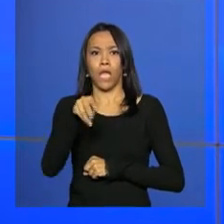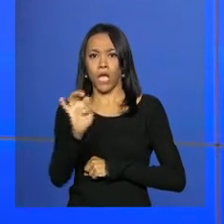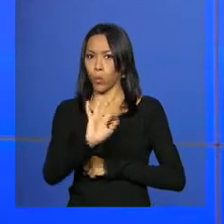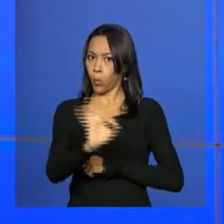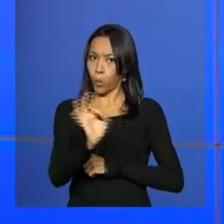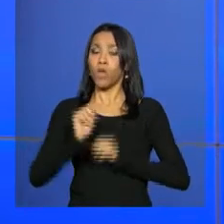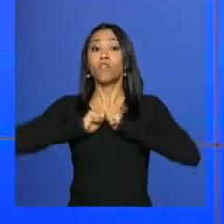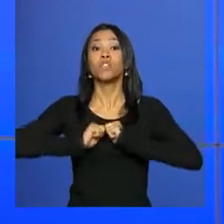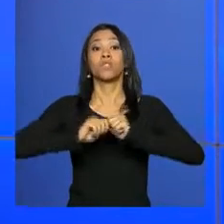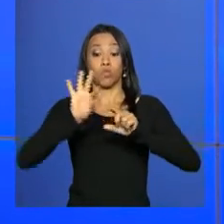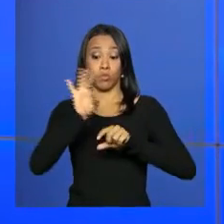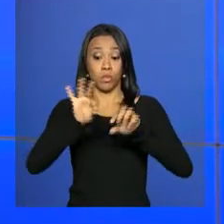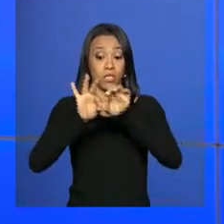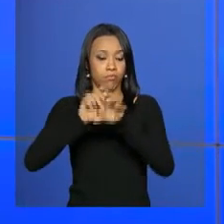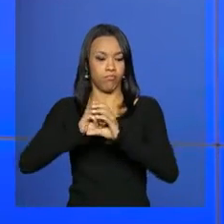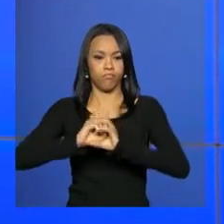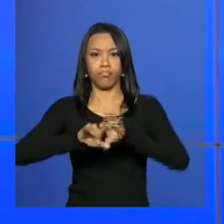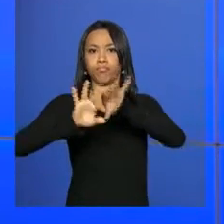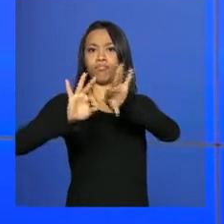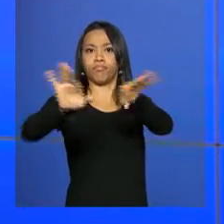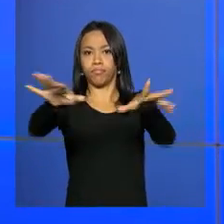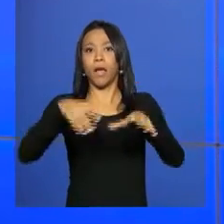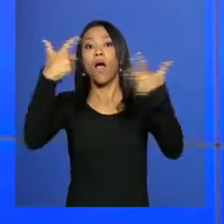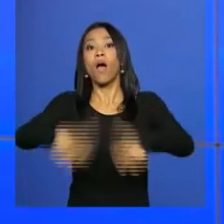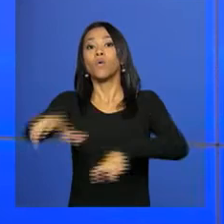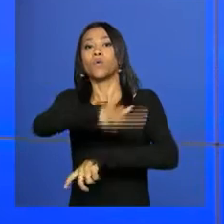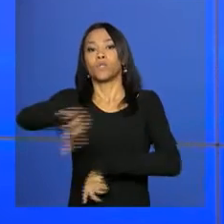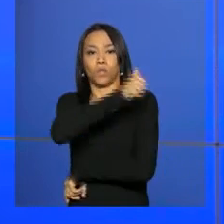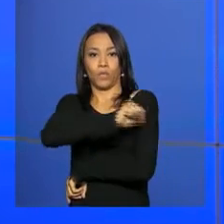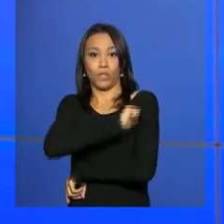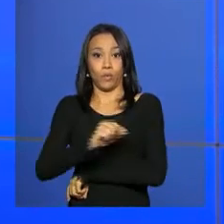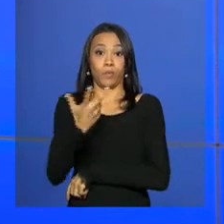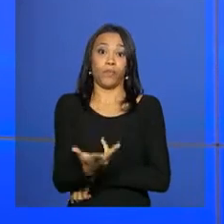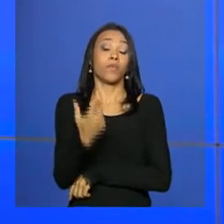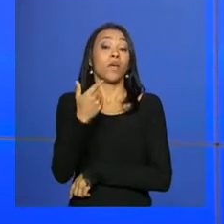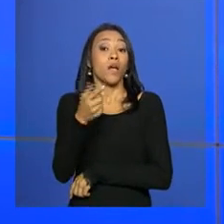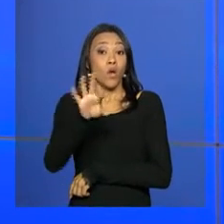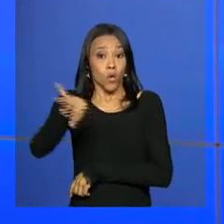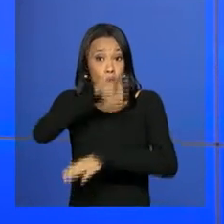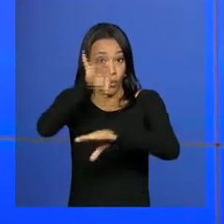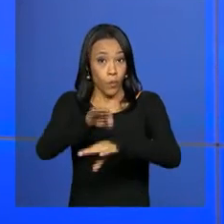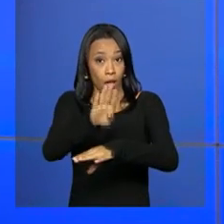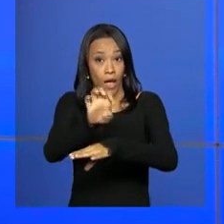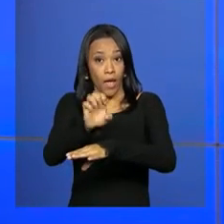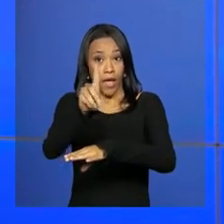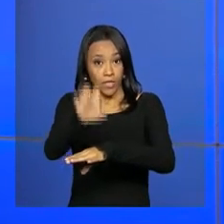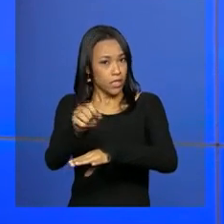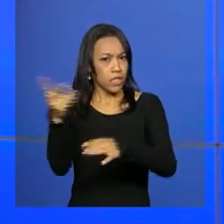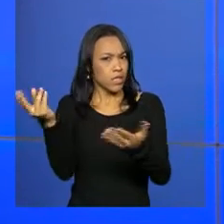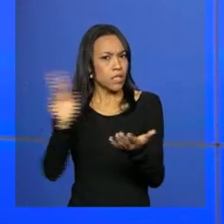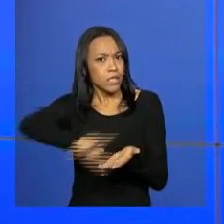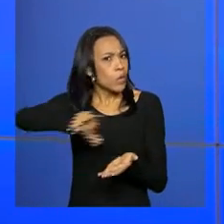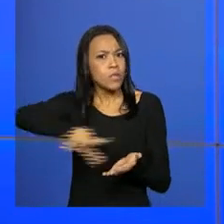do rio de janeiro nos dois bairros em que participaram que participaram da pesquisa o índice de mosquito aedes aegypti que não transmite